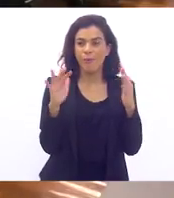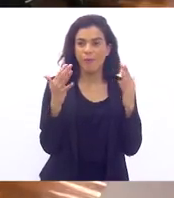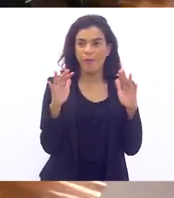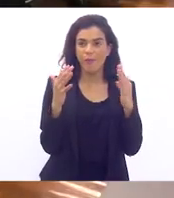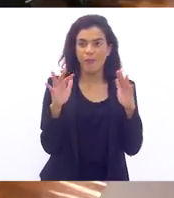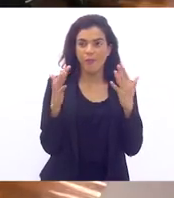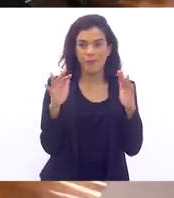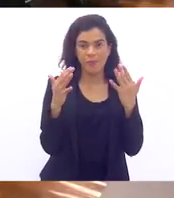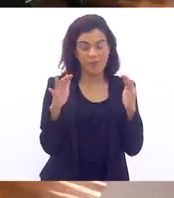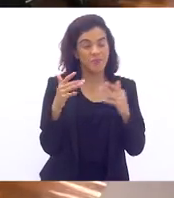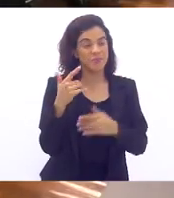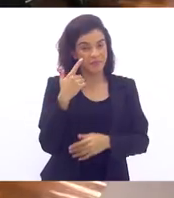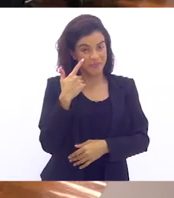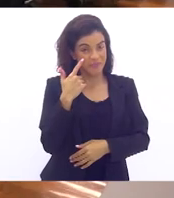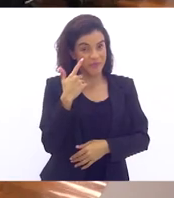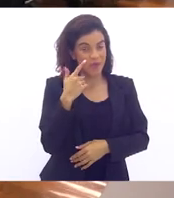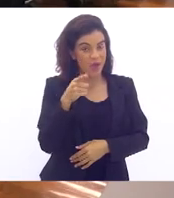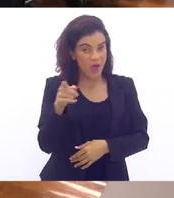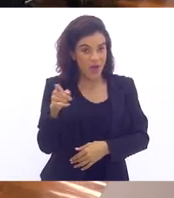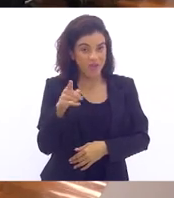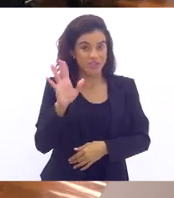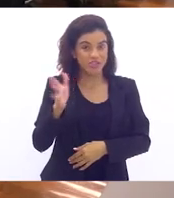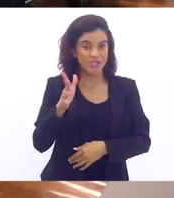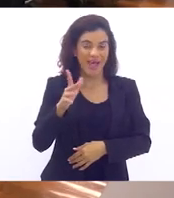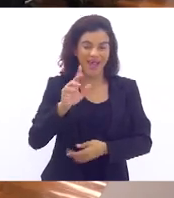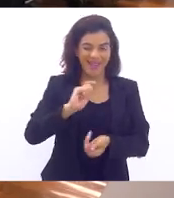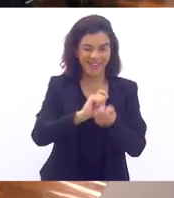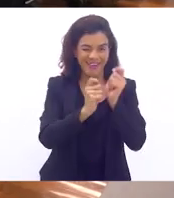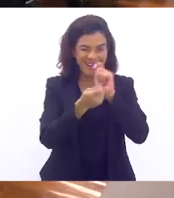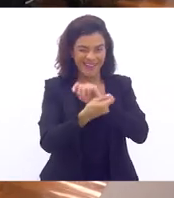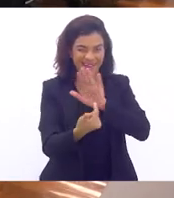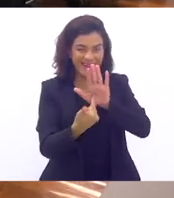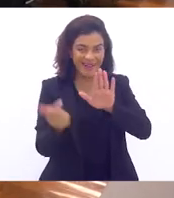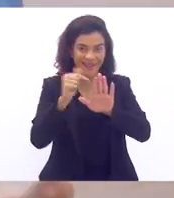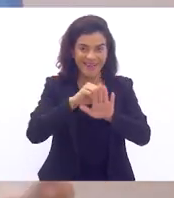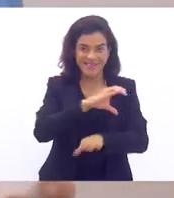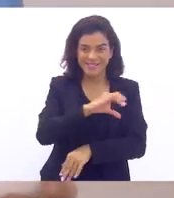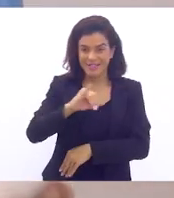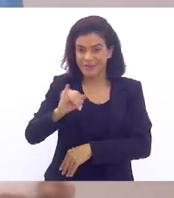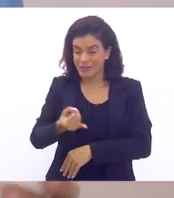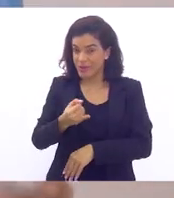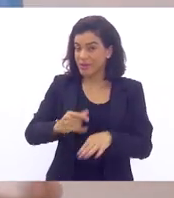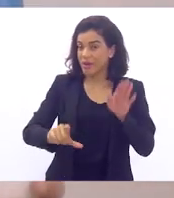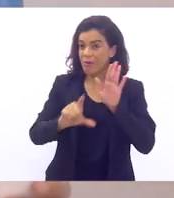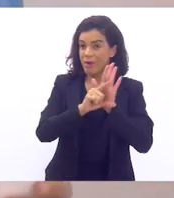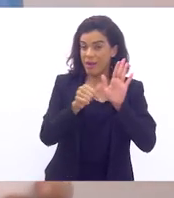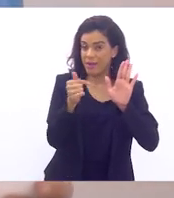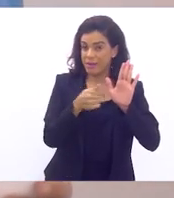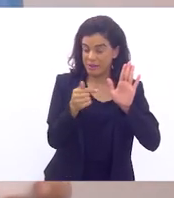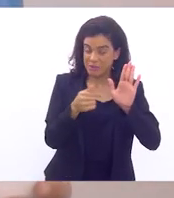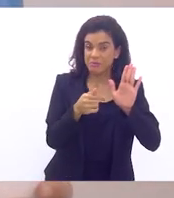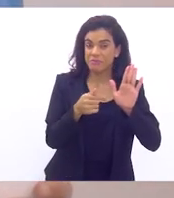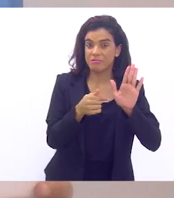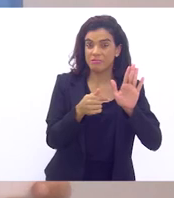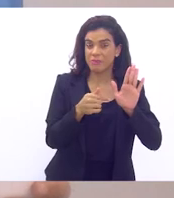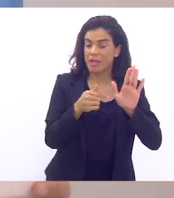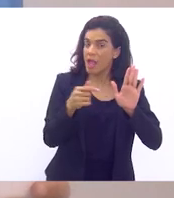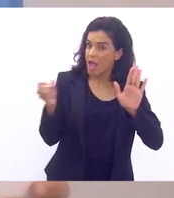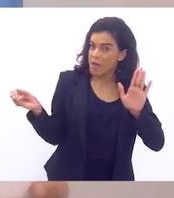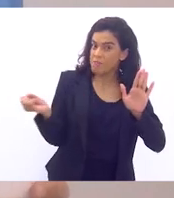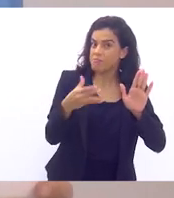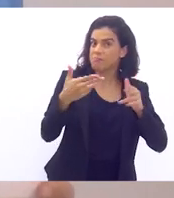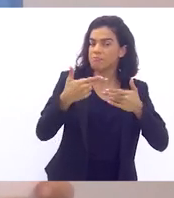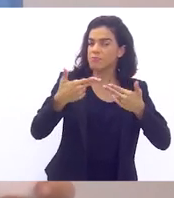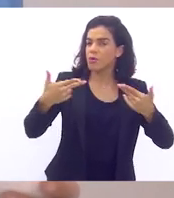é uma lei já fazendo aqui uma sessão da ccj de Dr André é uma lei que ela é moderna